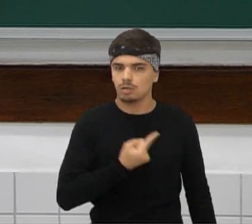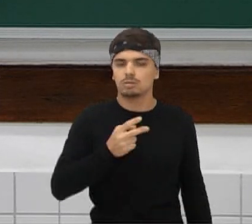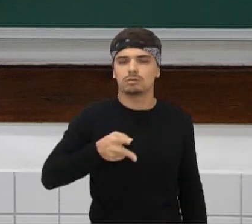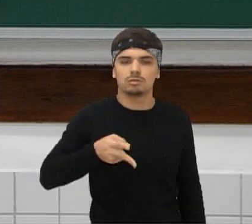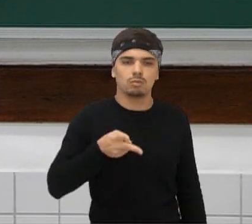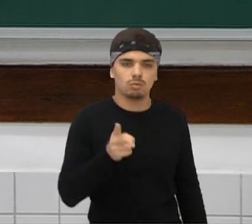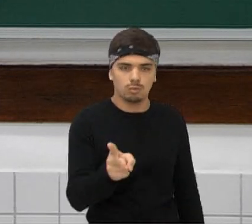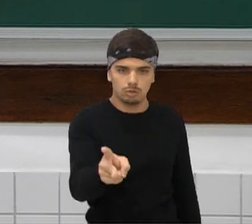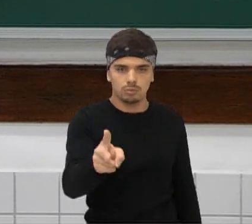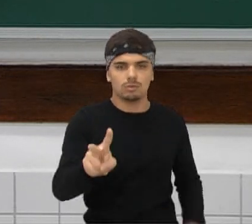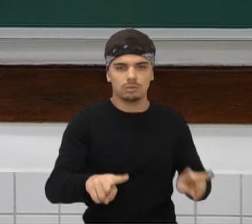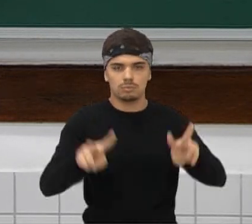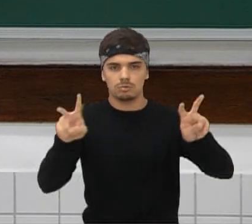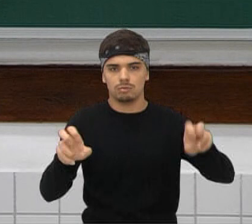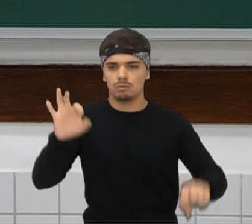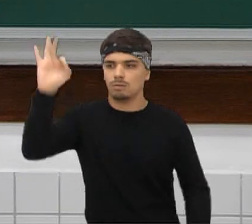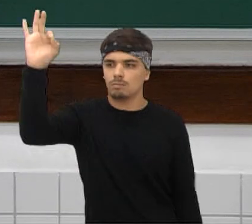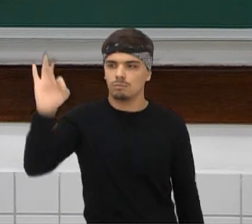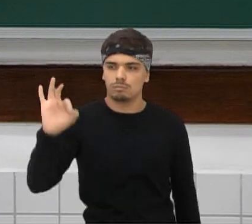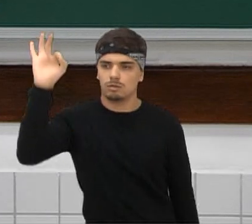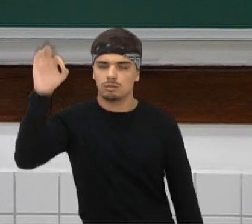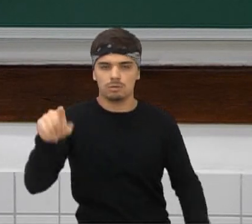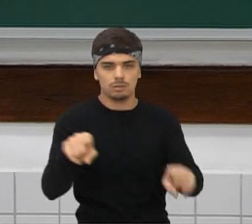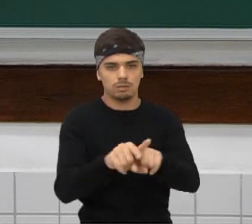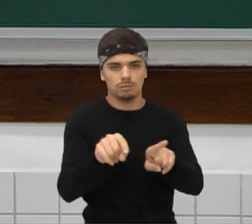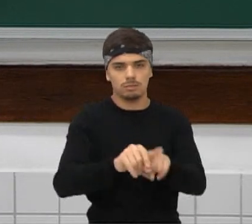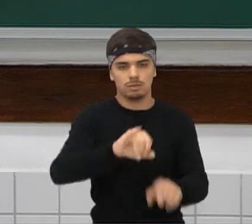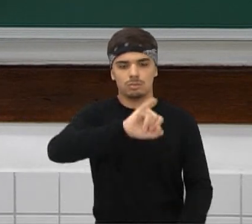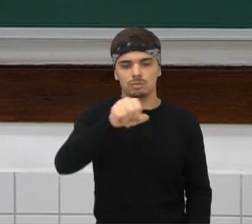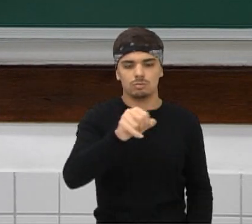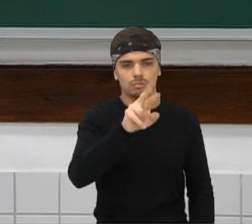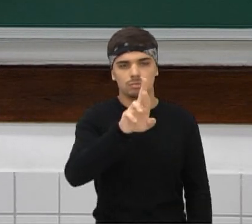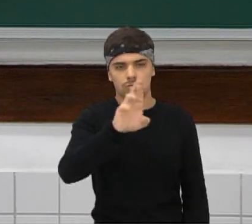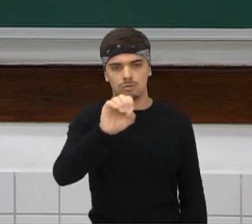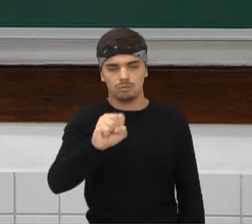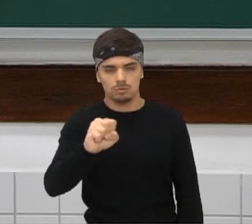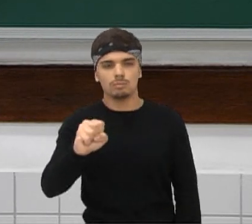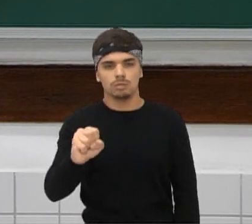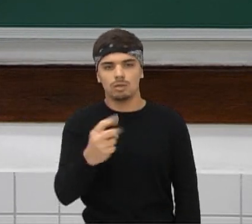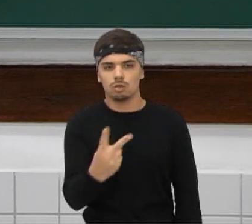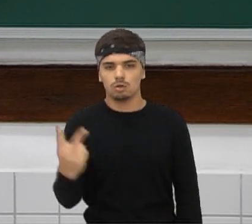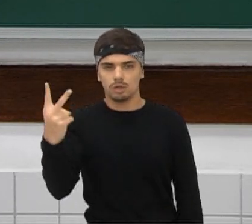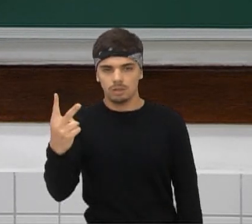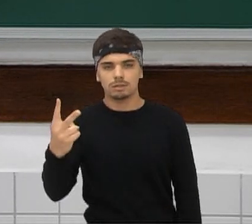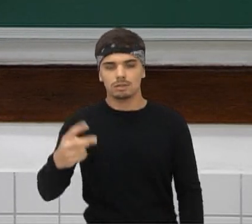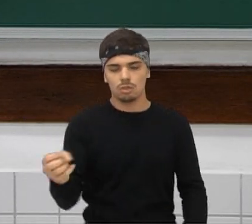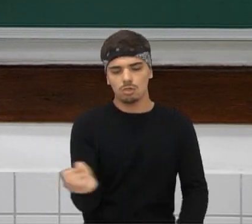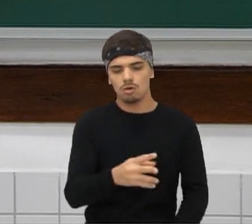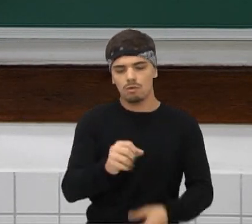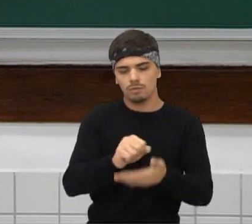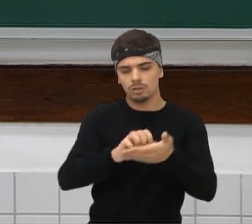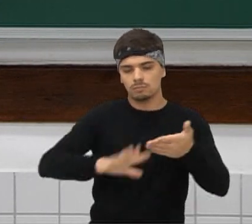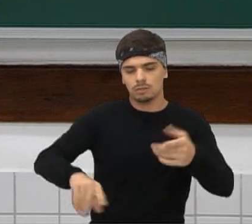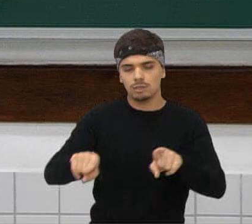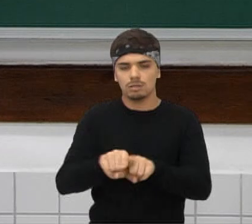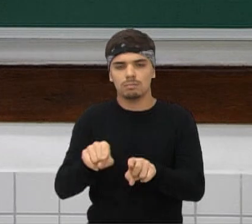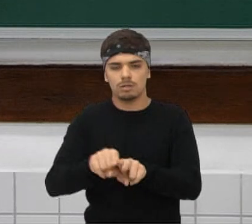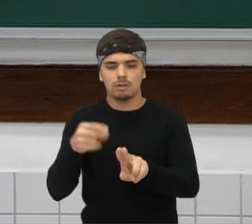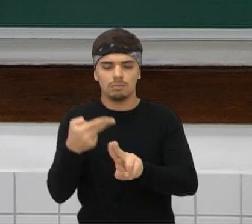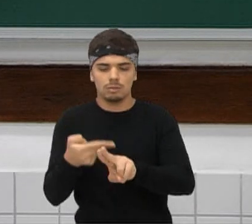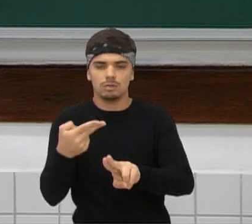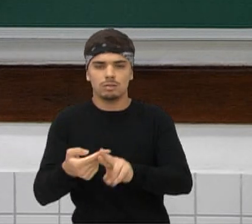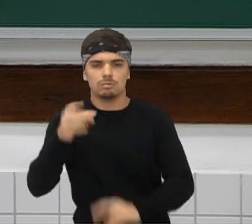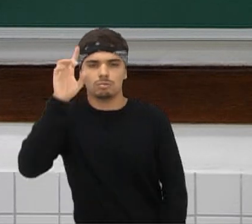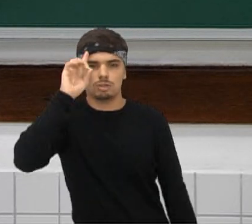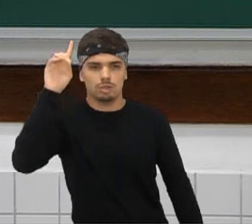né, com porcentagem e juros simples na parte 2, com novos exercícios, com aplicações no nosso